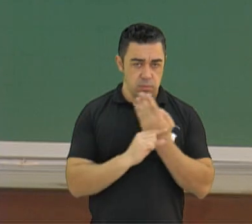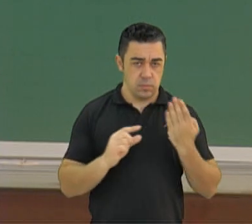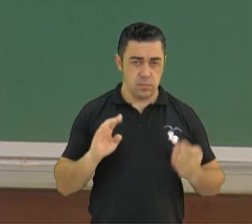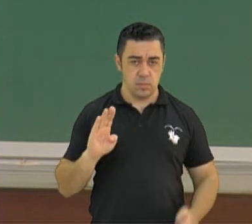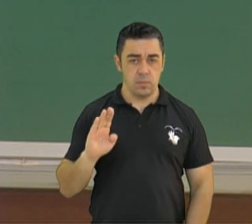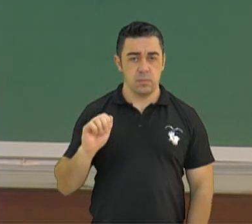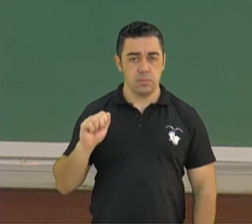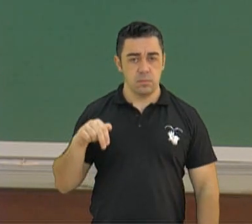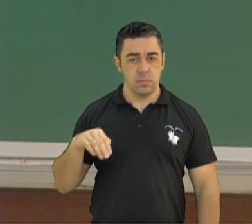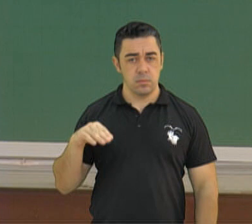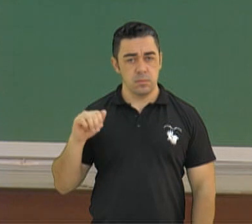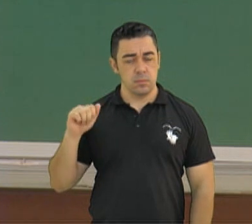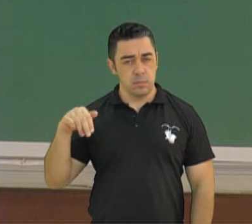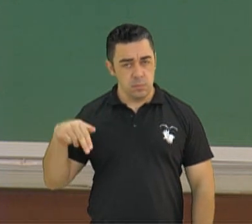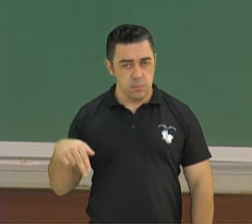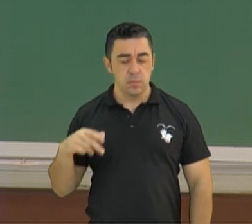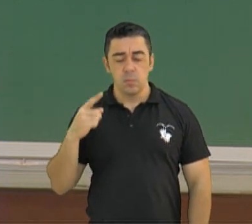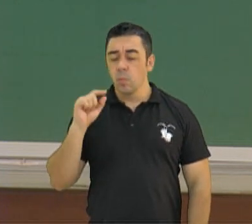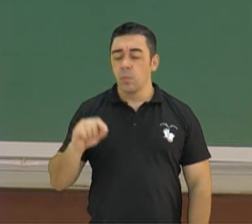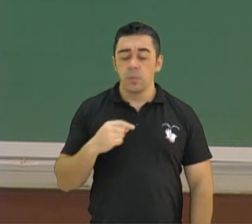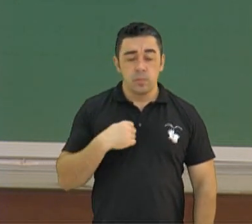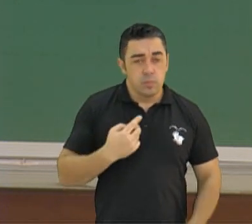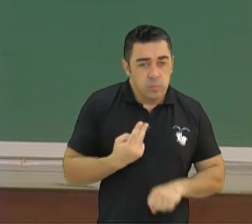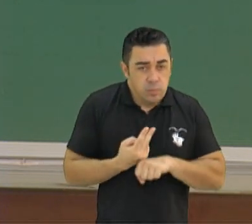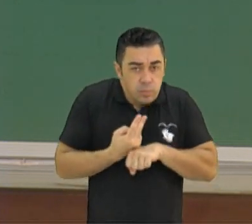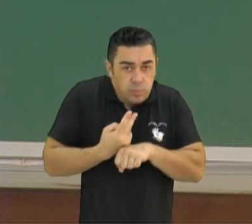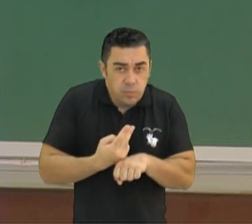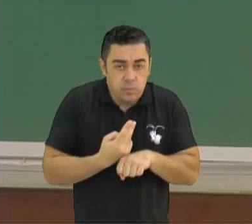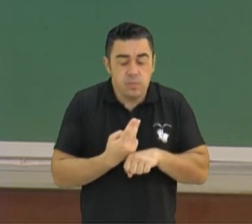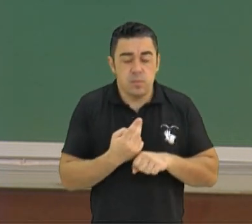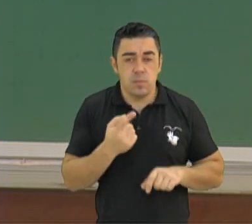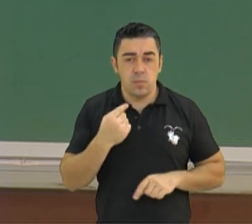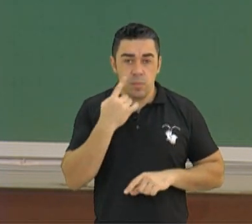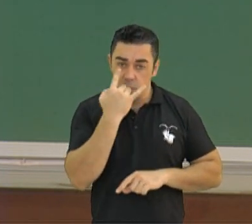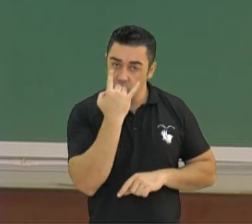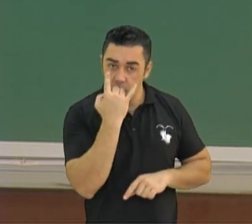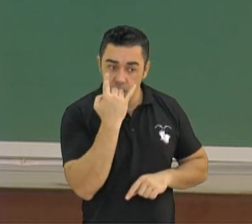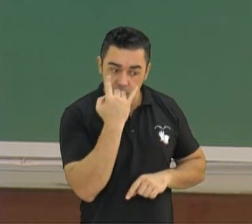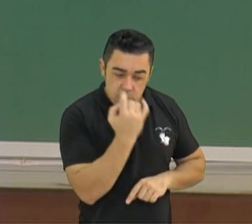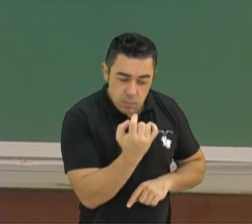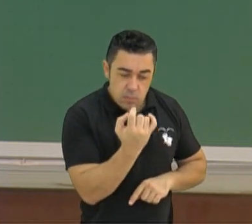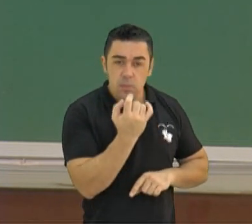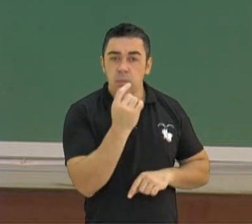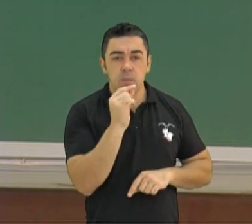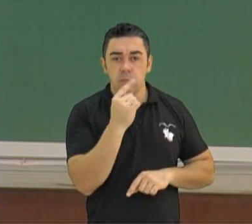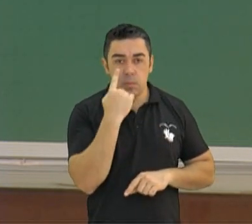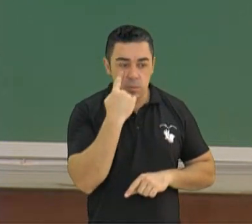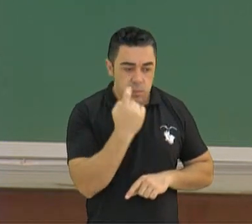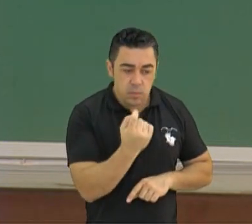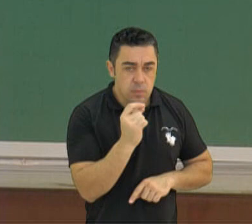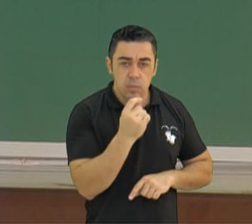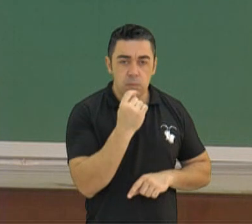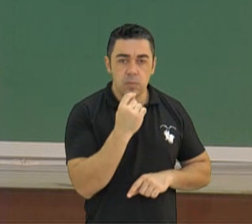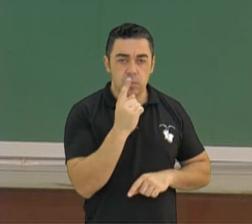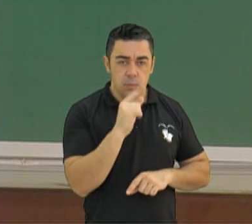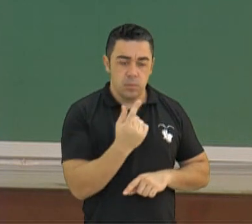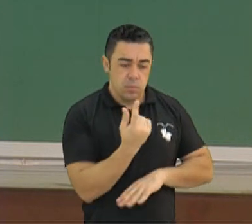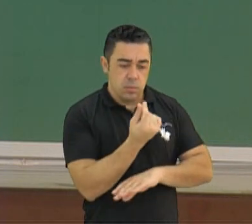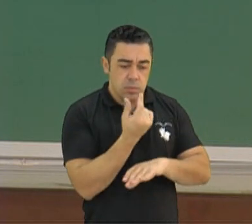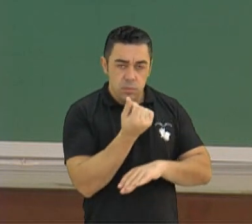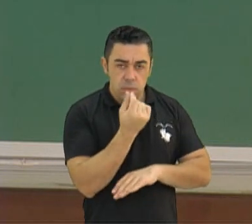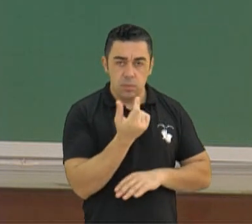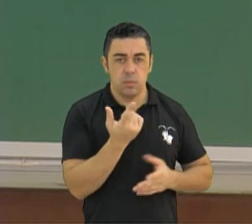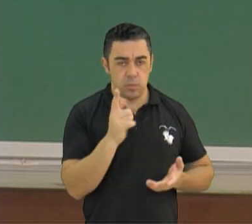busca insaciável pela imagem corporal imposta por interesses financeiros. Então, o corpo vai ser considerado mercadoria nesse